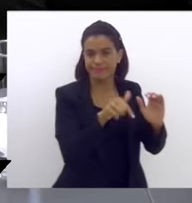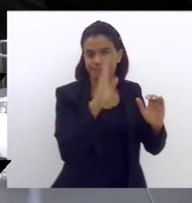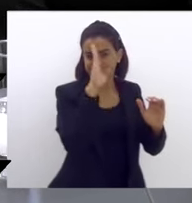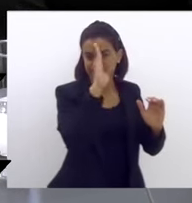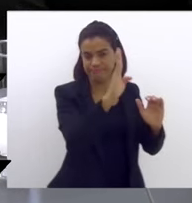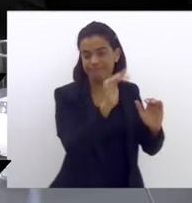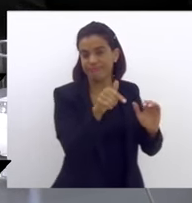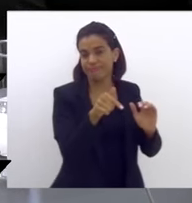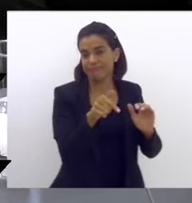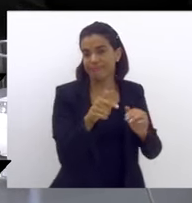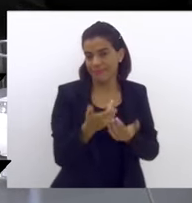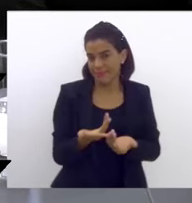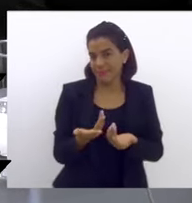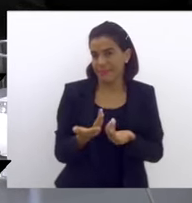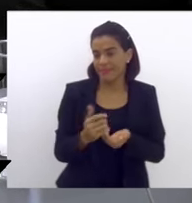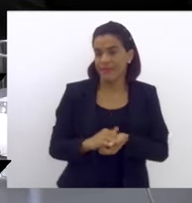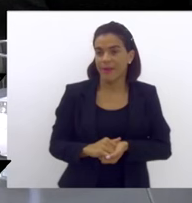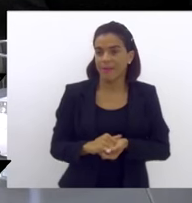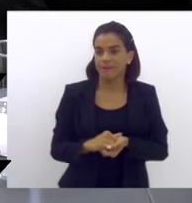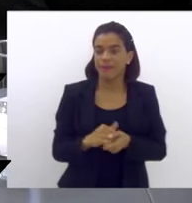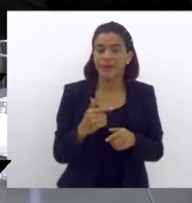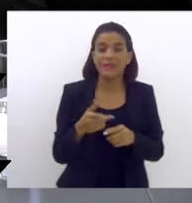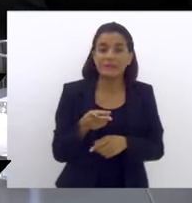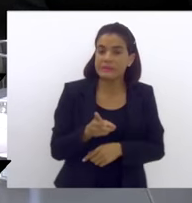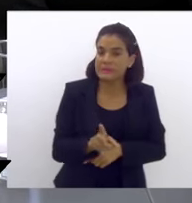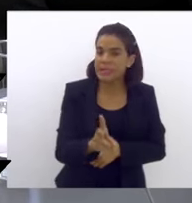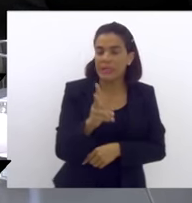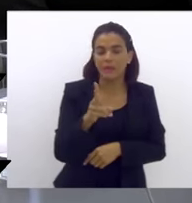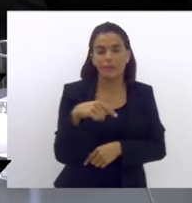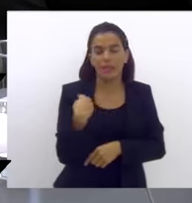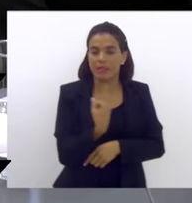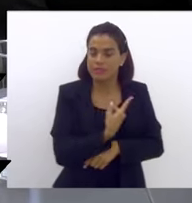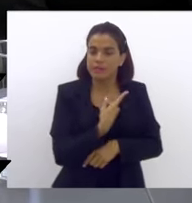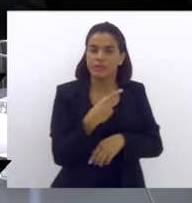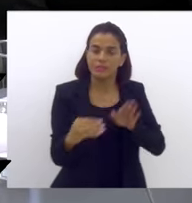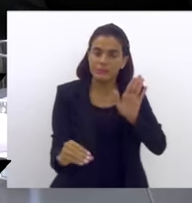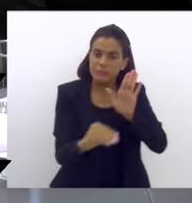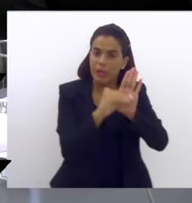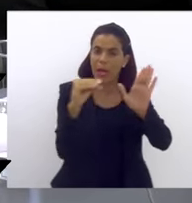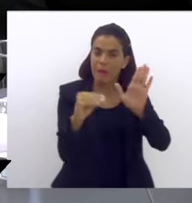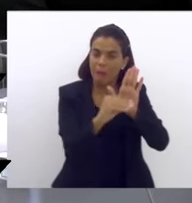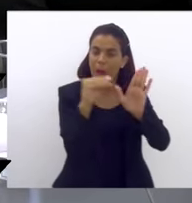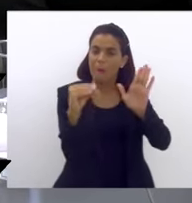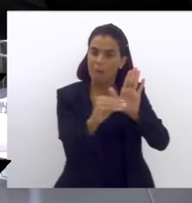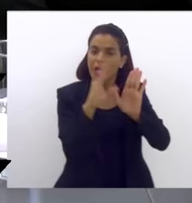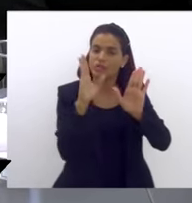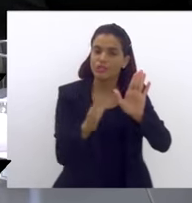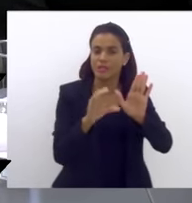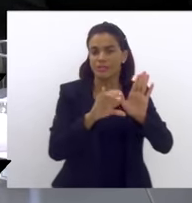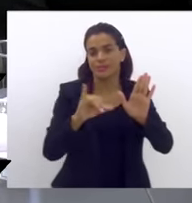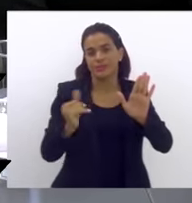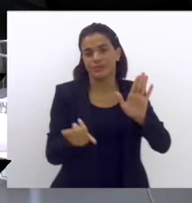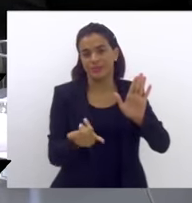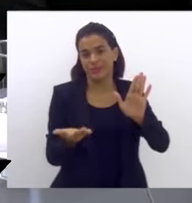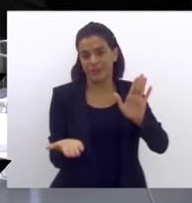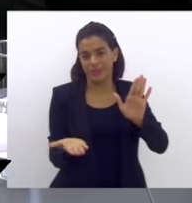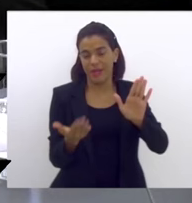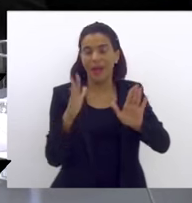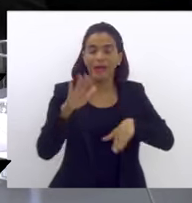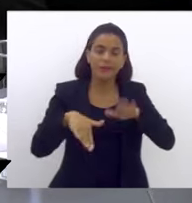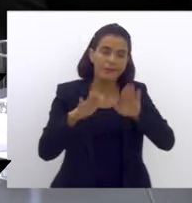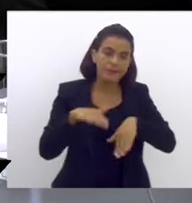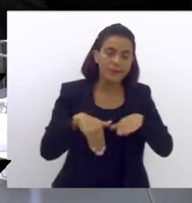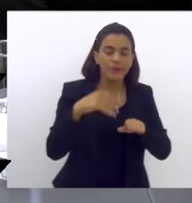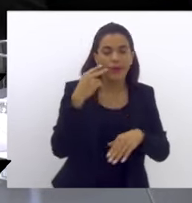acontece o que tá acontecendo aqui perfeito então todas as emendas prejudicadas porque a ccj já emenda muitas vezes eu pego o projeto